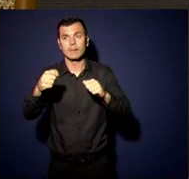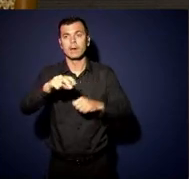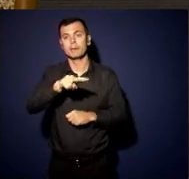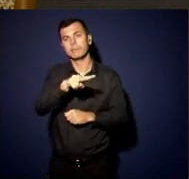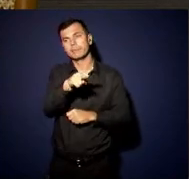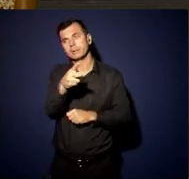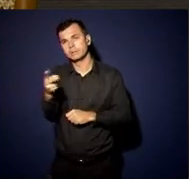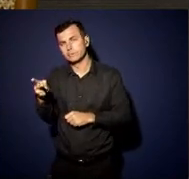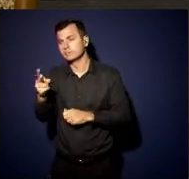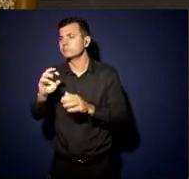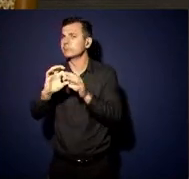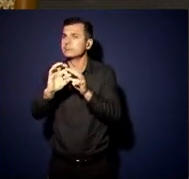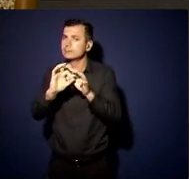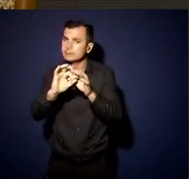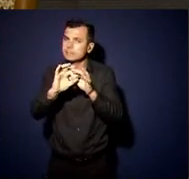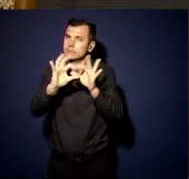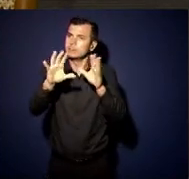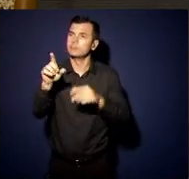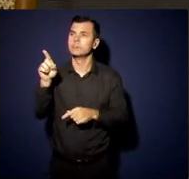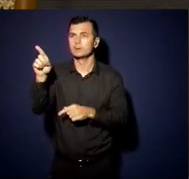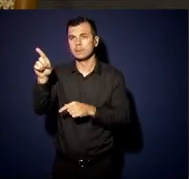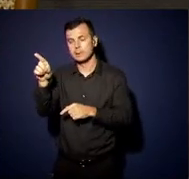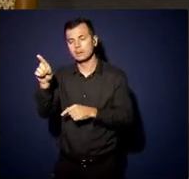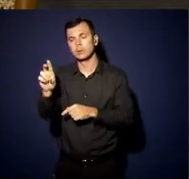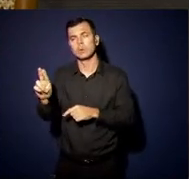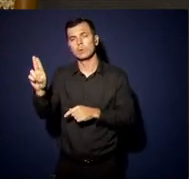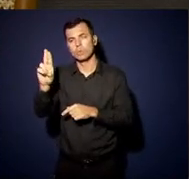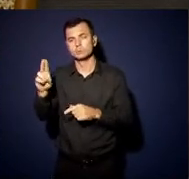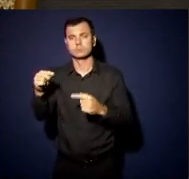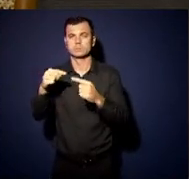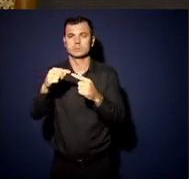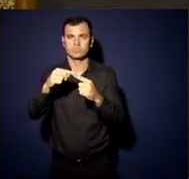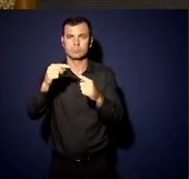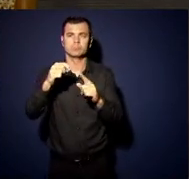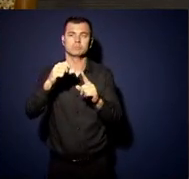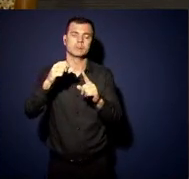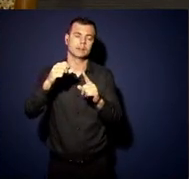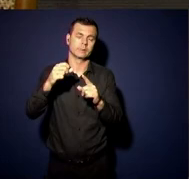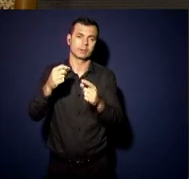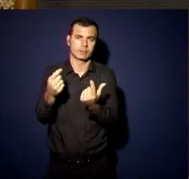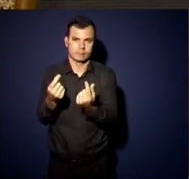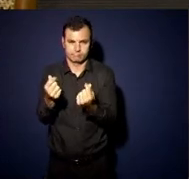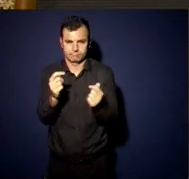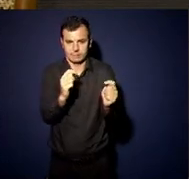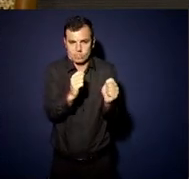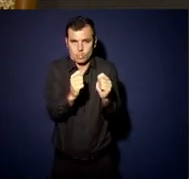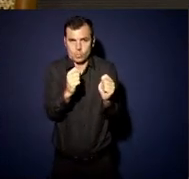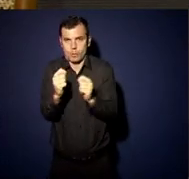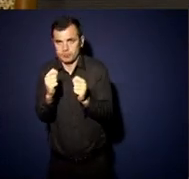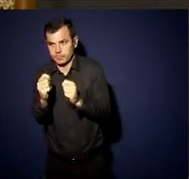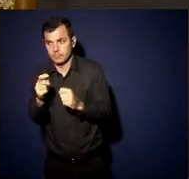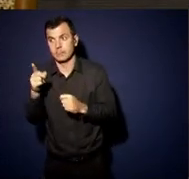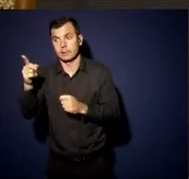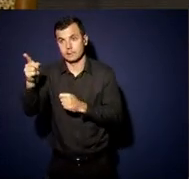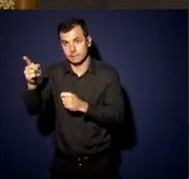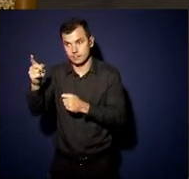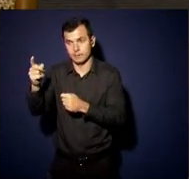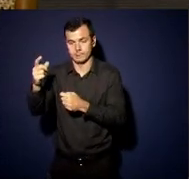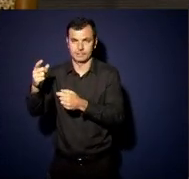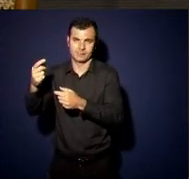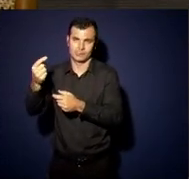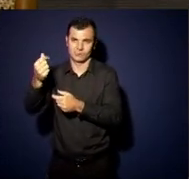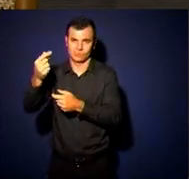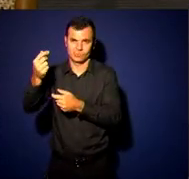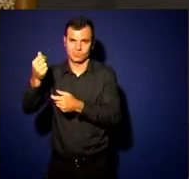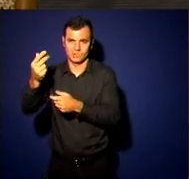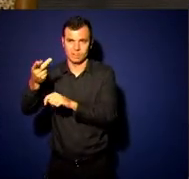essencial do mercado de capitais que é promover a aproximação entre os poupadores e os tomadores realizando isso